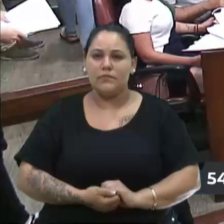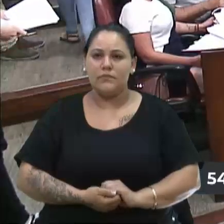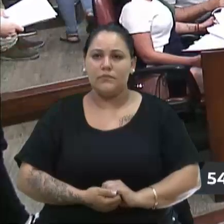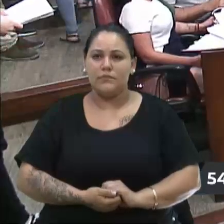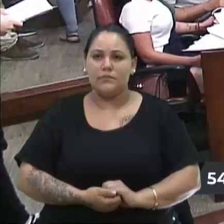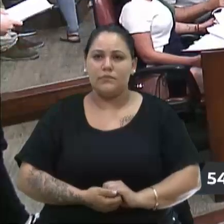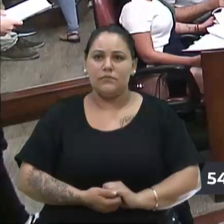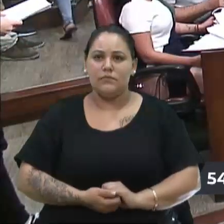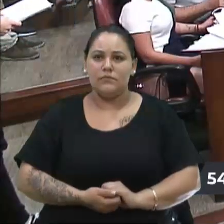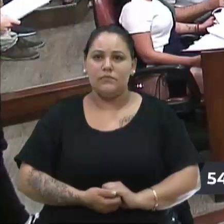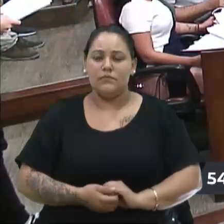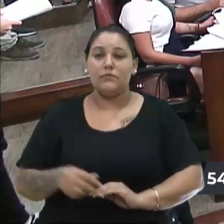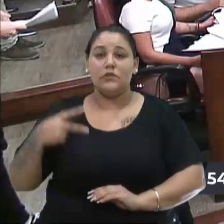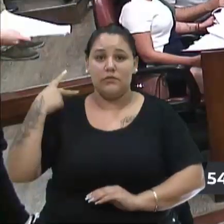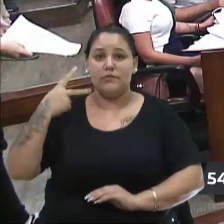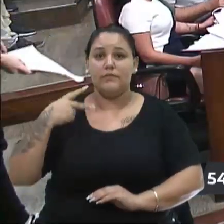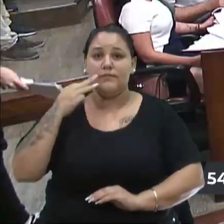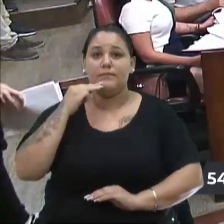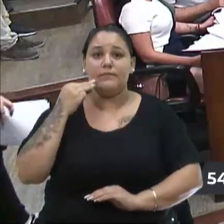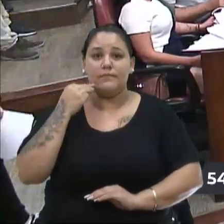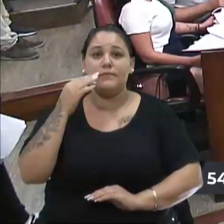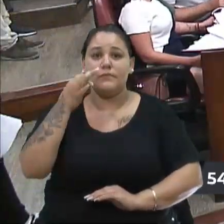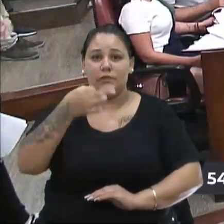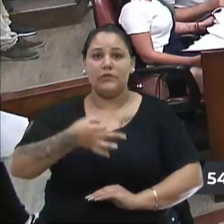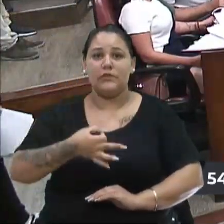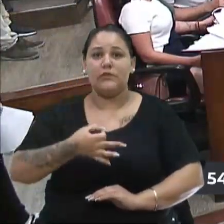A vereadora tem razão.